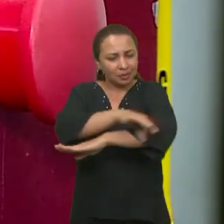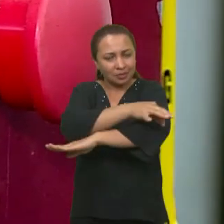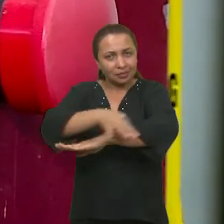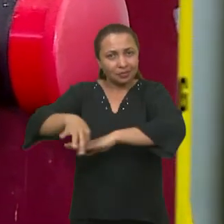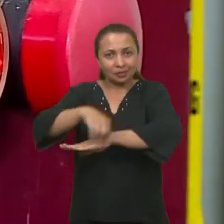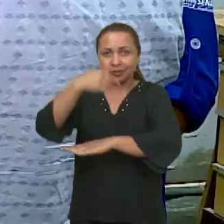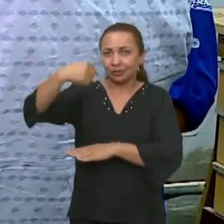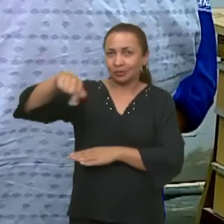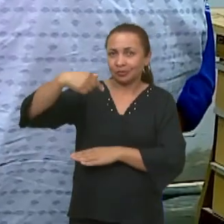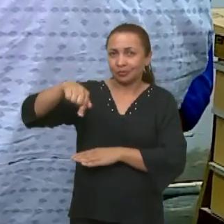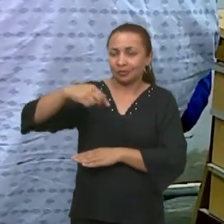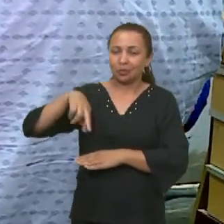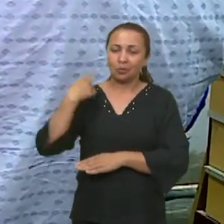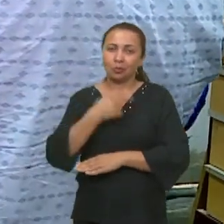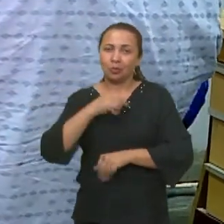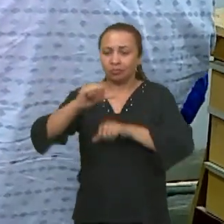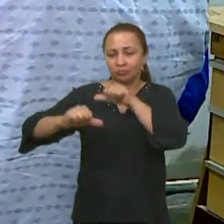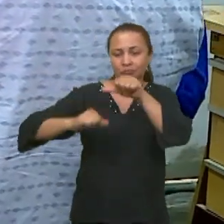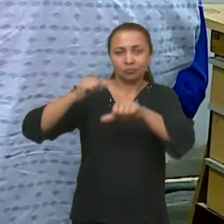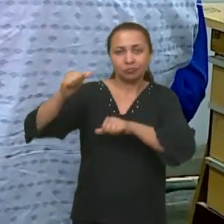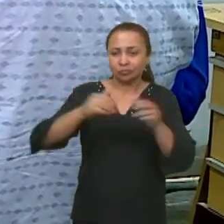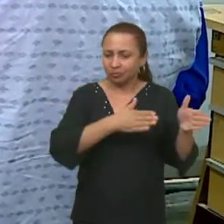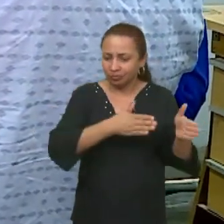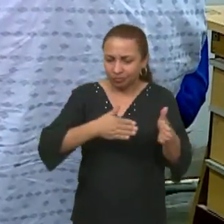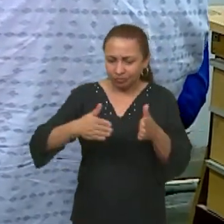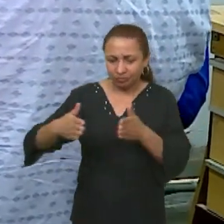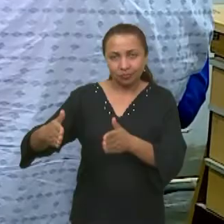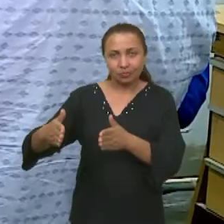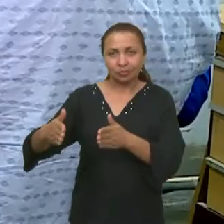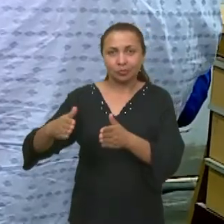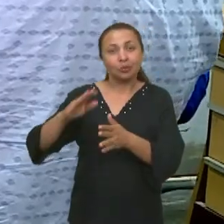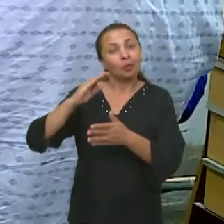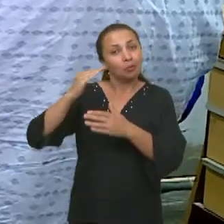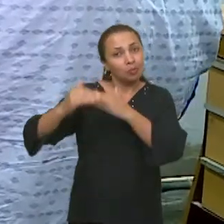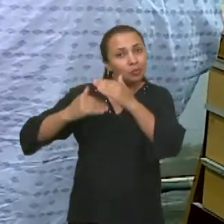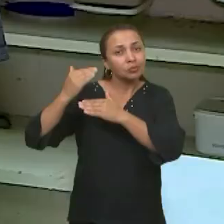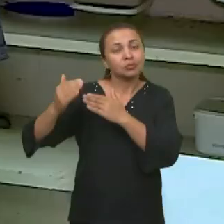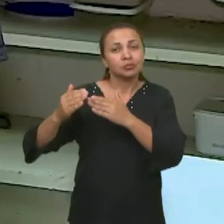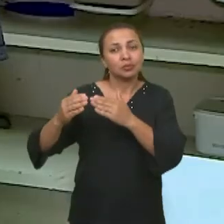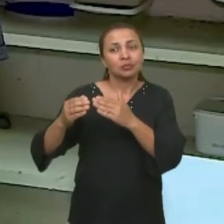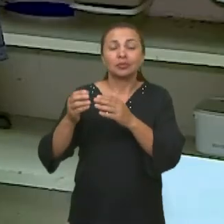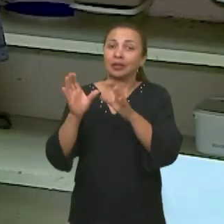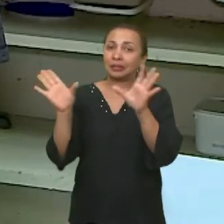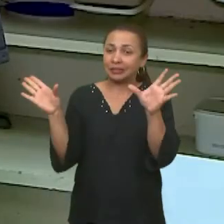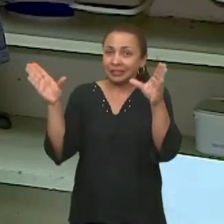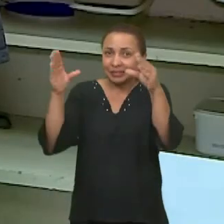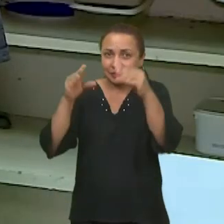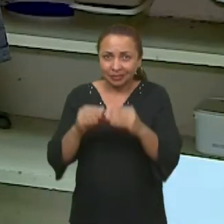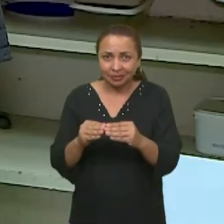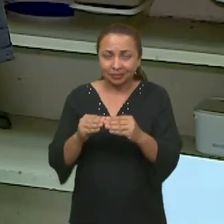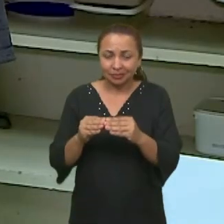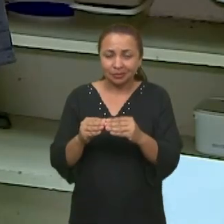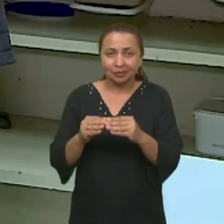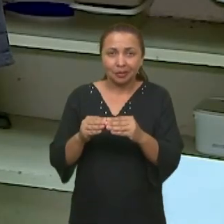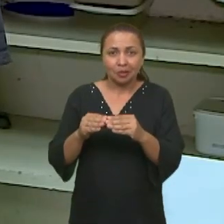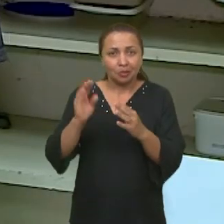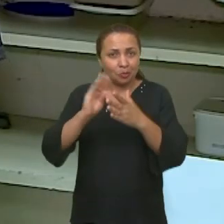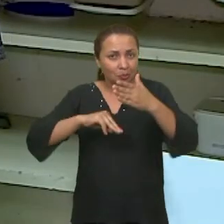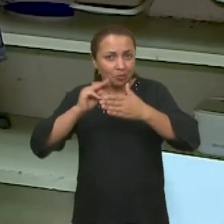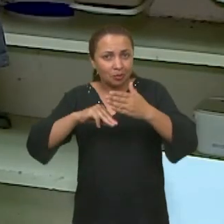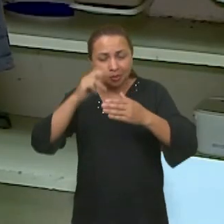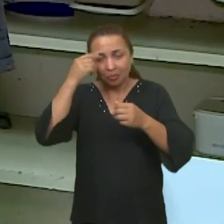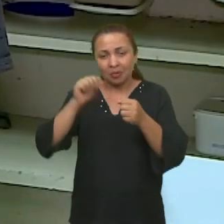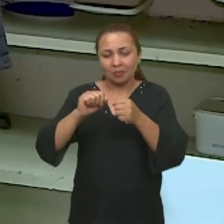química, né, nós desenvolvemos a parte de processo de síntese dos materiais para formar